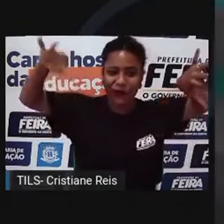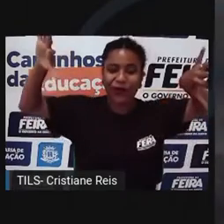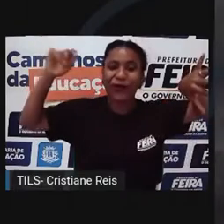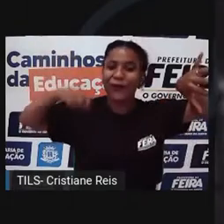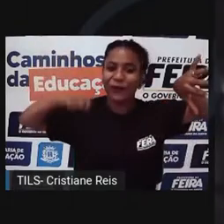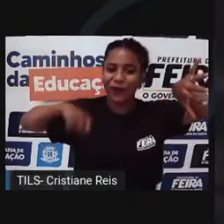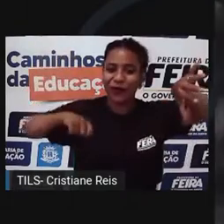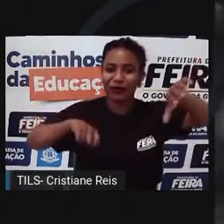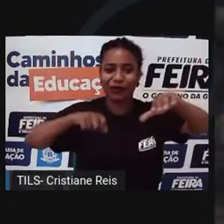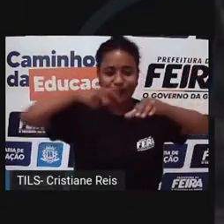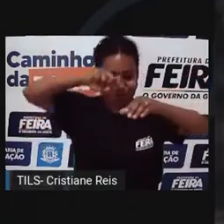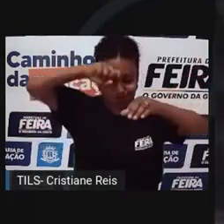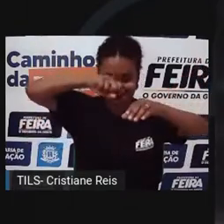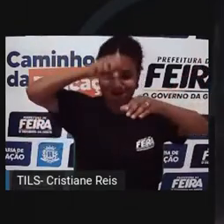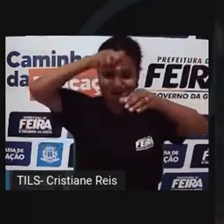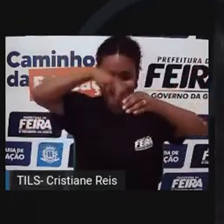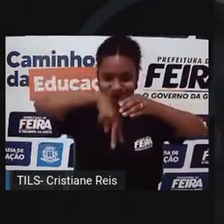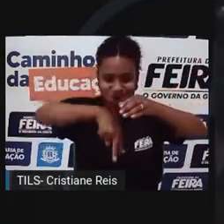boa.